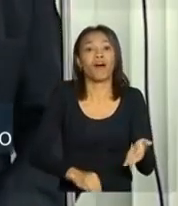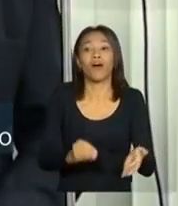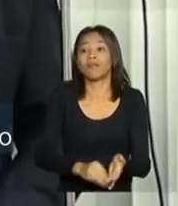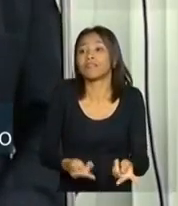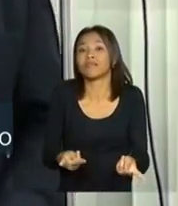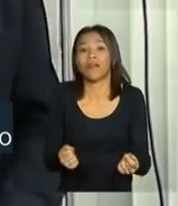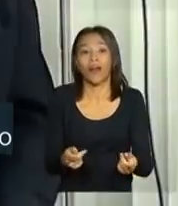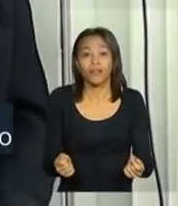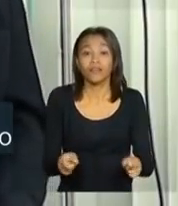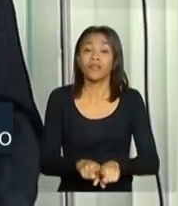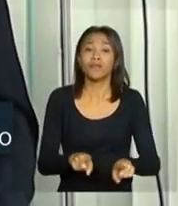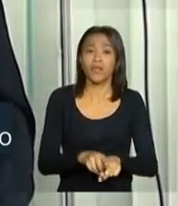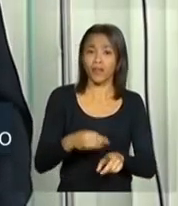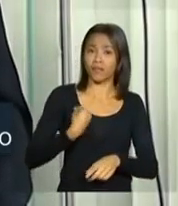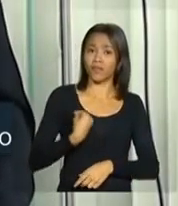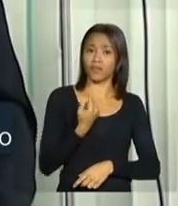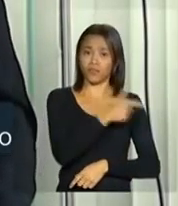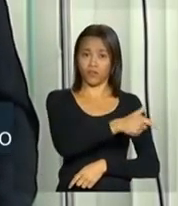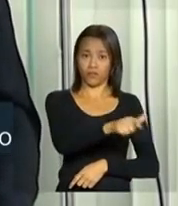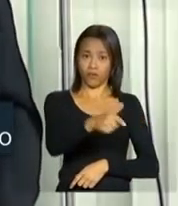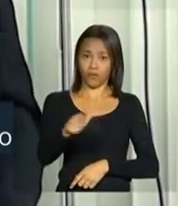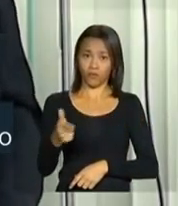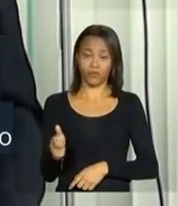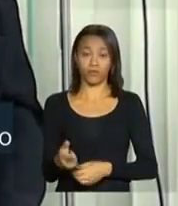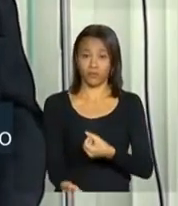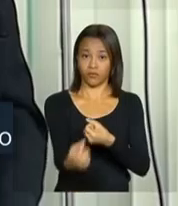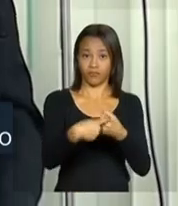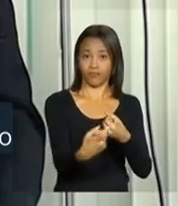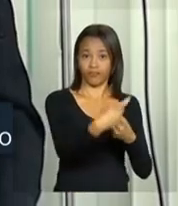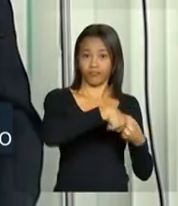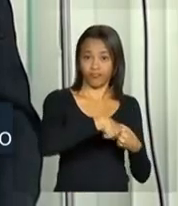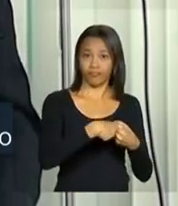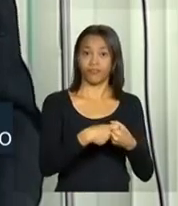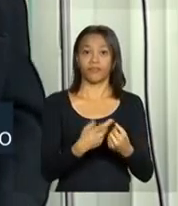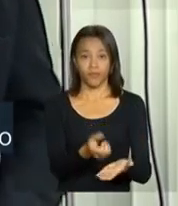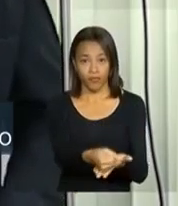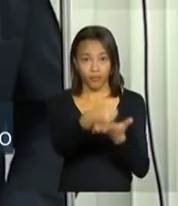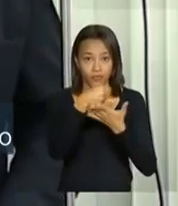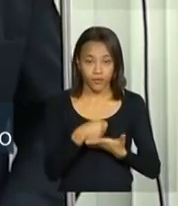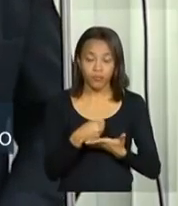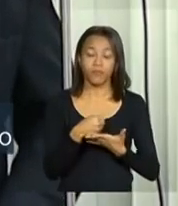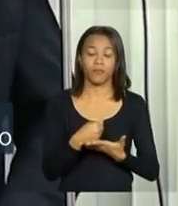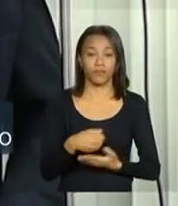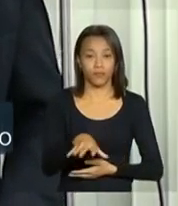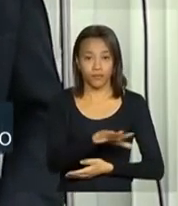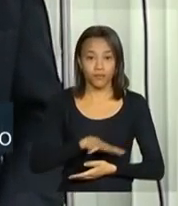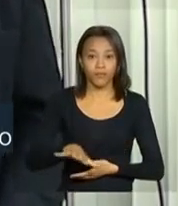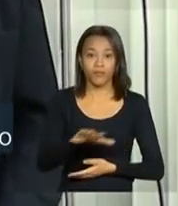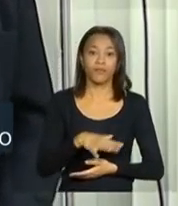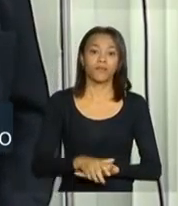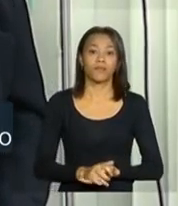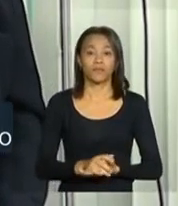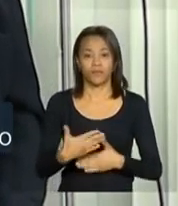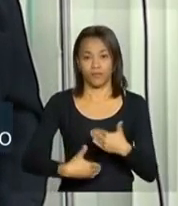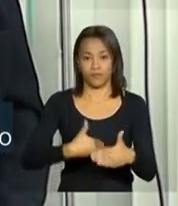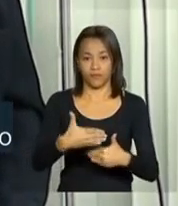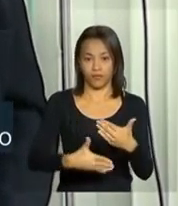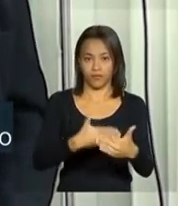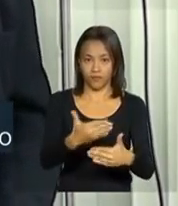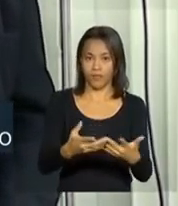nossa, dos nossos parceiros, dos nossos companheiros de desenvolvimento,